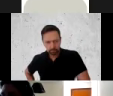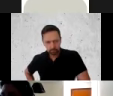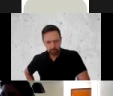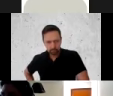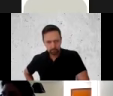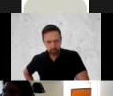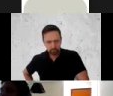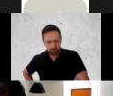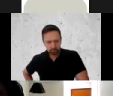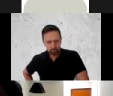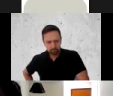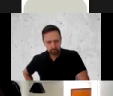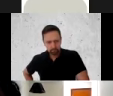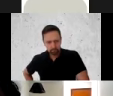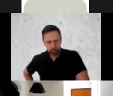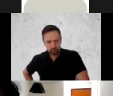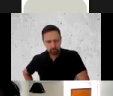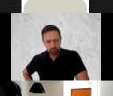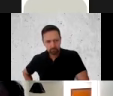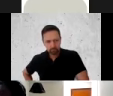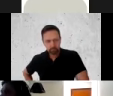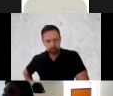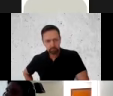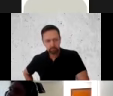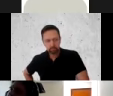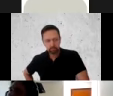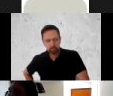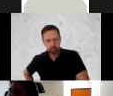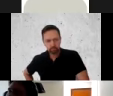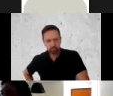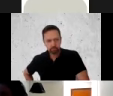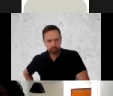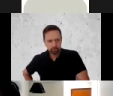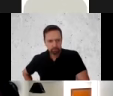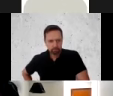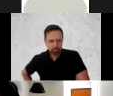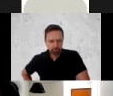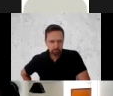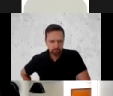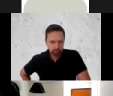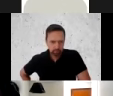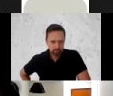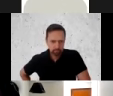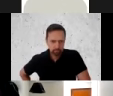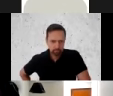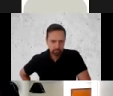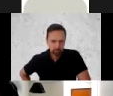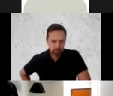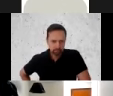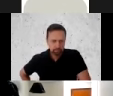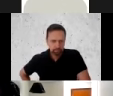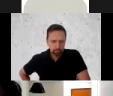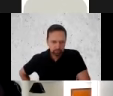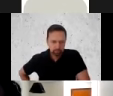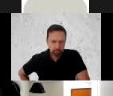a variável é diferente, quando você faz uma análise de elasticidade, esse potencial de extrajurisdição tem um efeito até